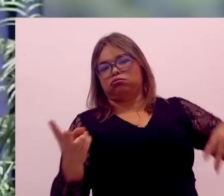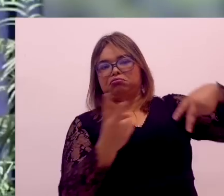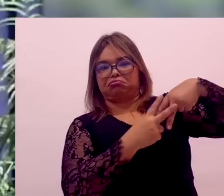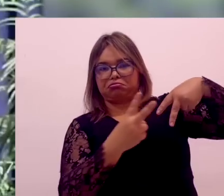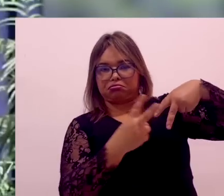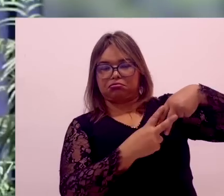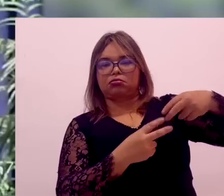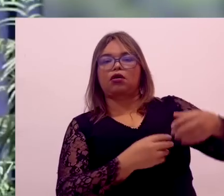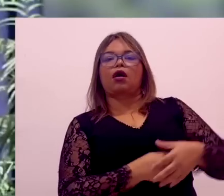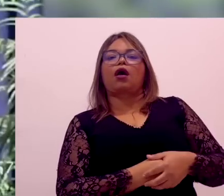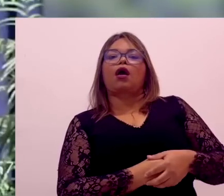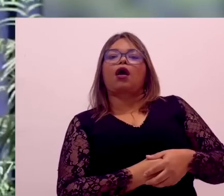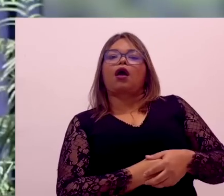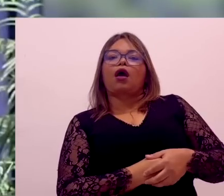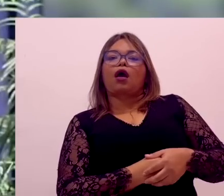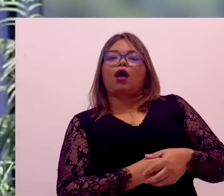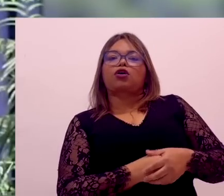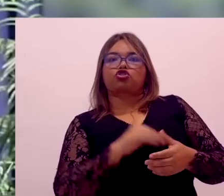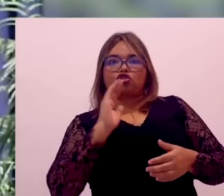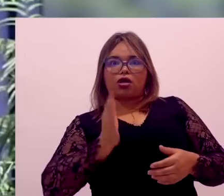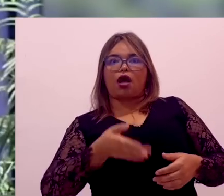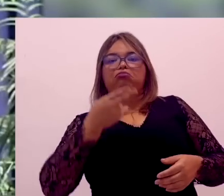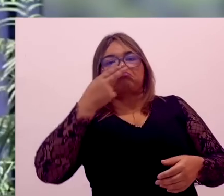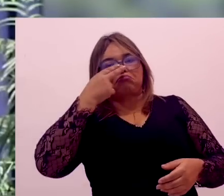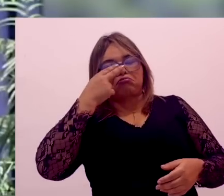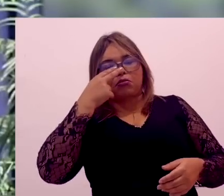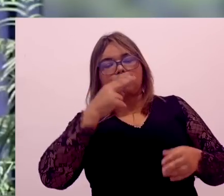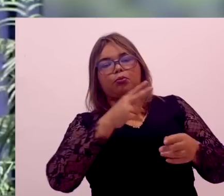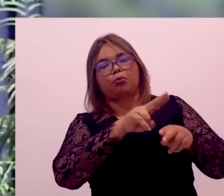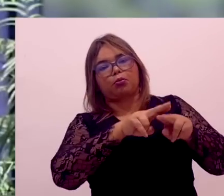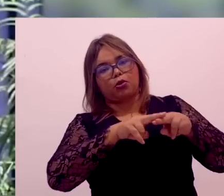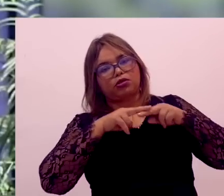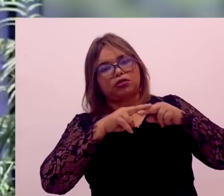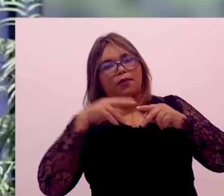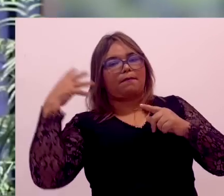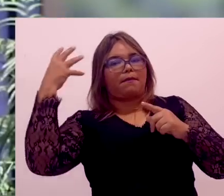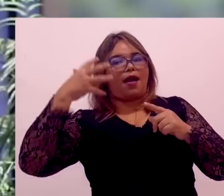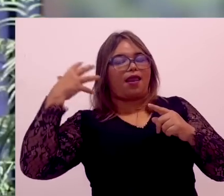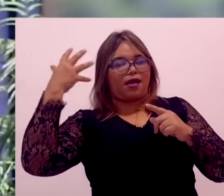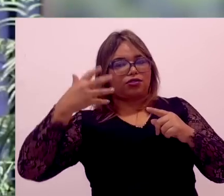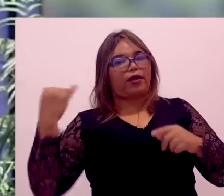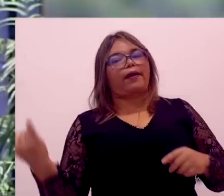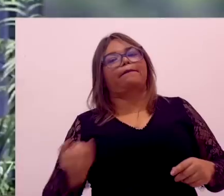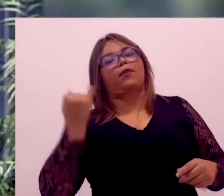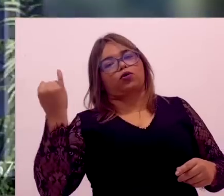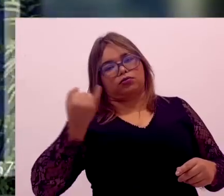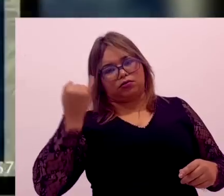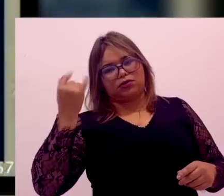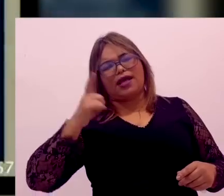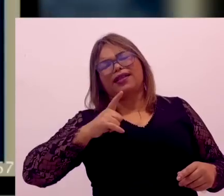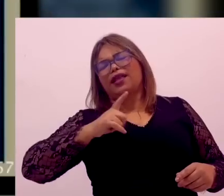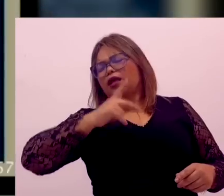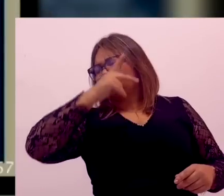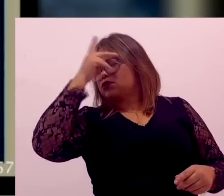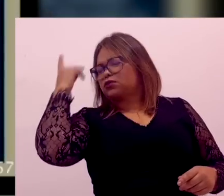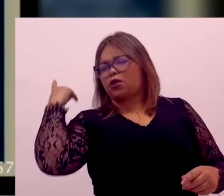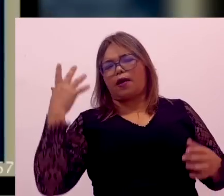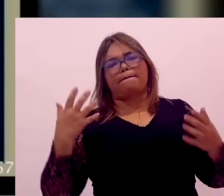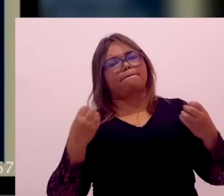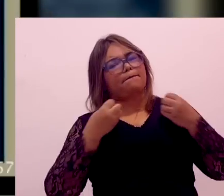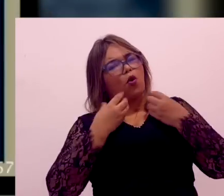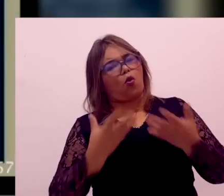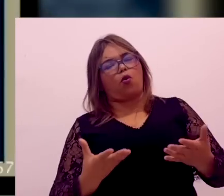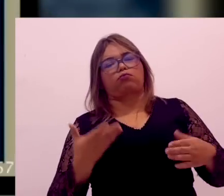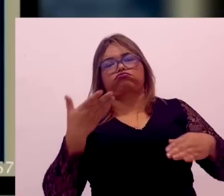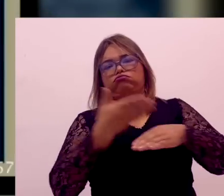elas são importantes. Há muita gente boa que pertence à maçonaria. A maçonaria, como todas as